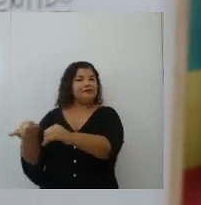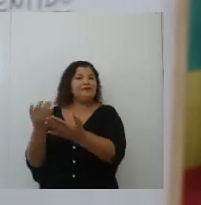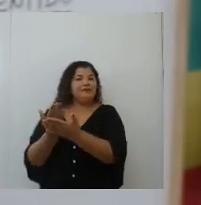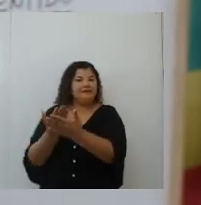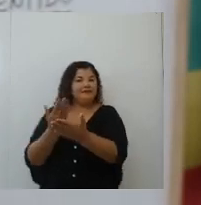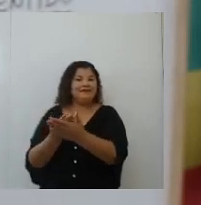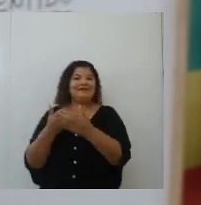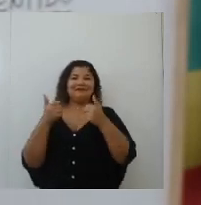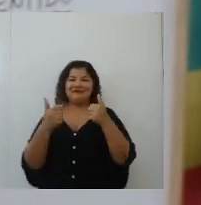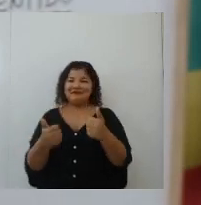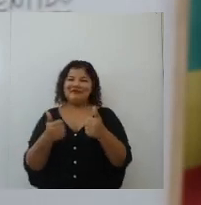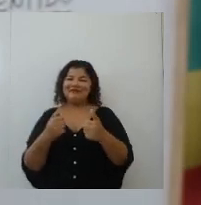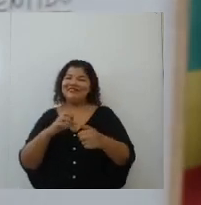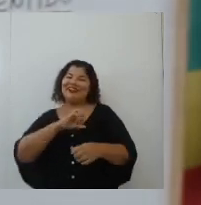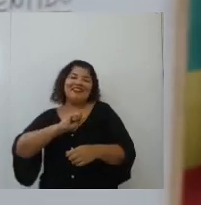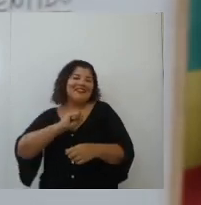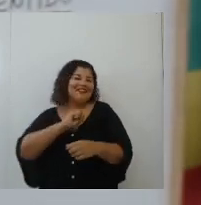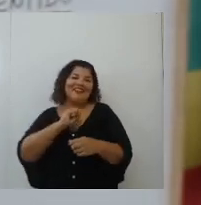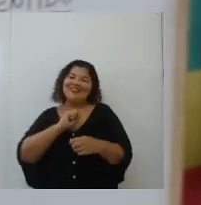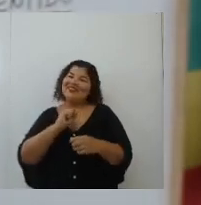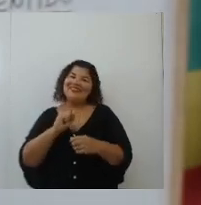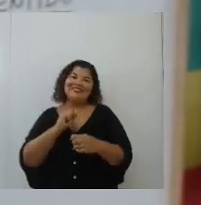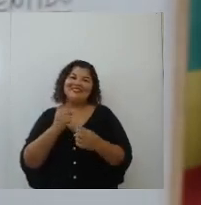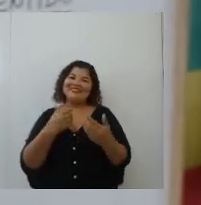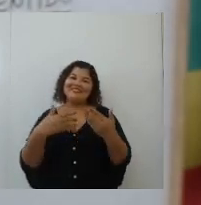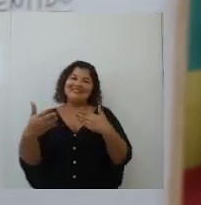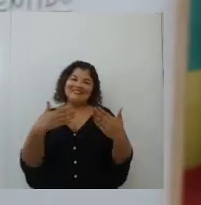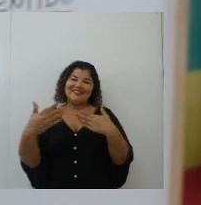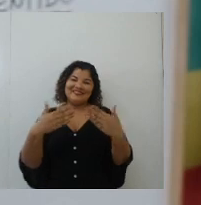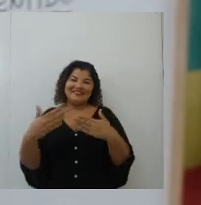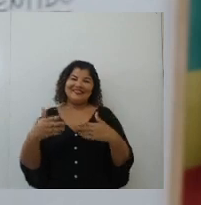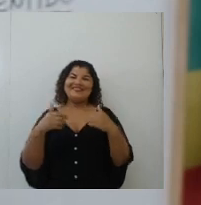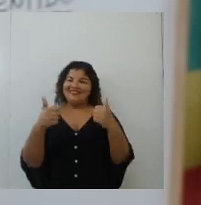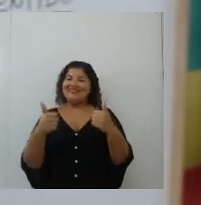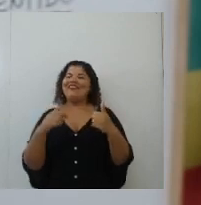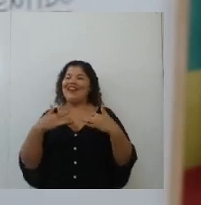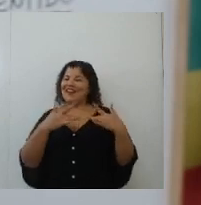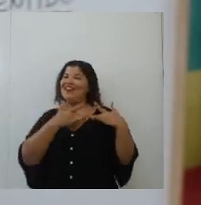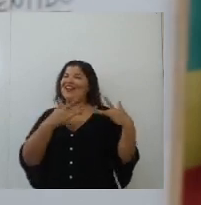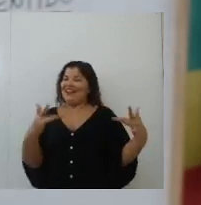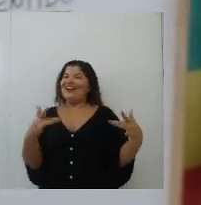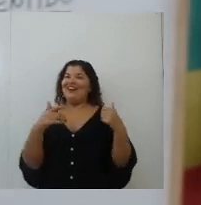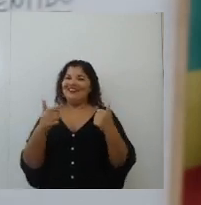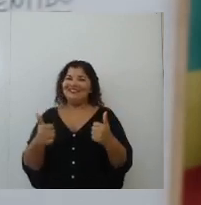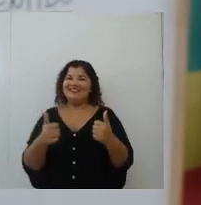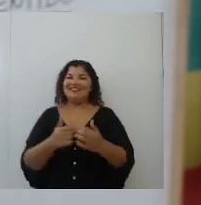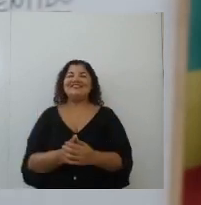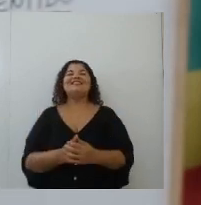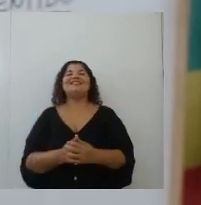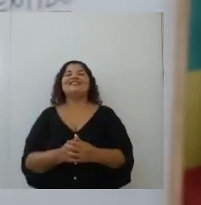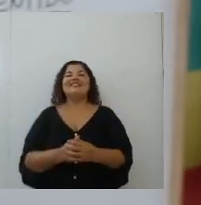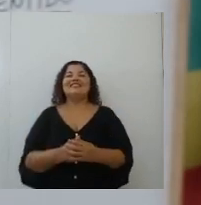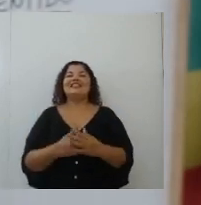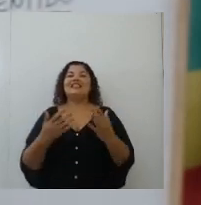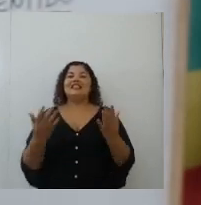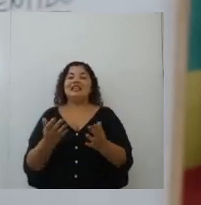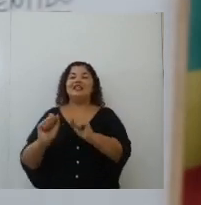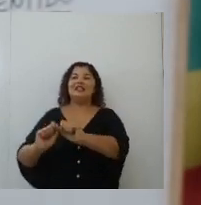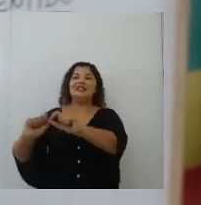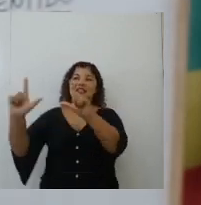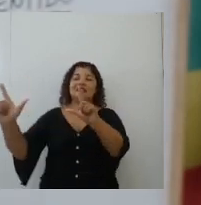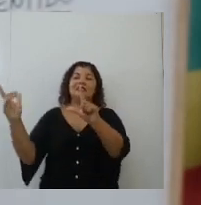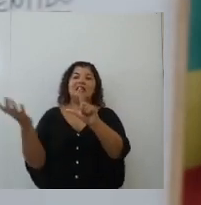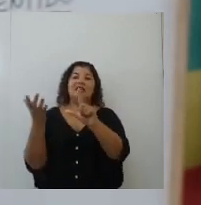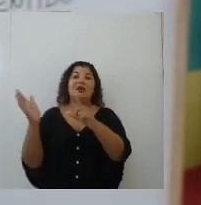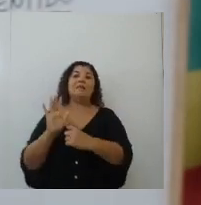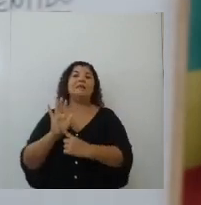sendo maravilhoso esse momento, eu tô adorando e super legal, vai ser super legal, ok? Simbora! Em tela cheia, eu quero um slide